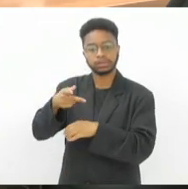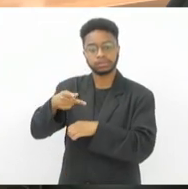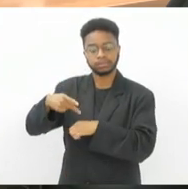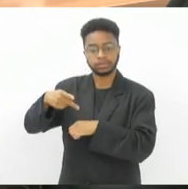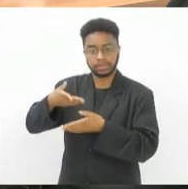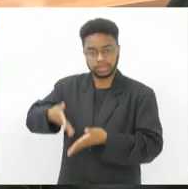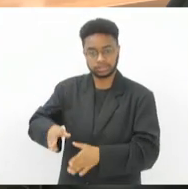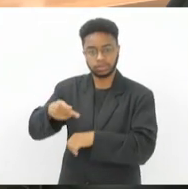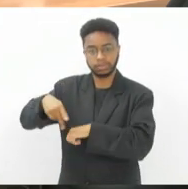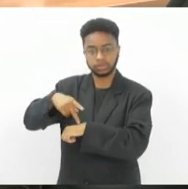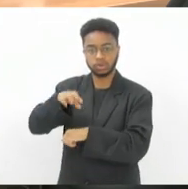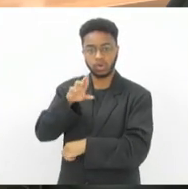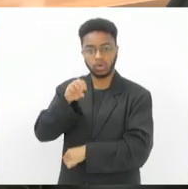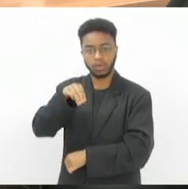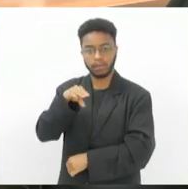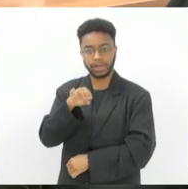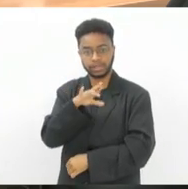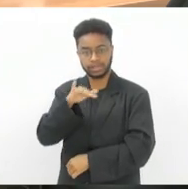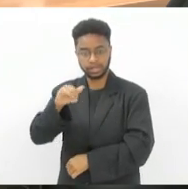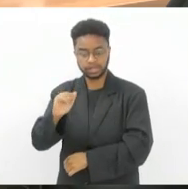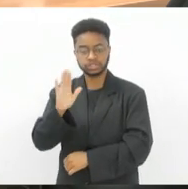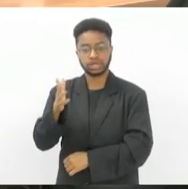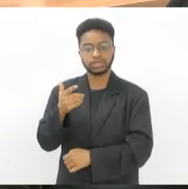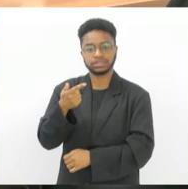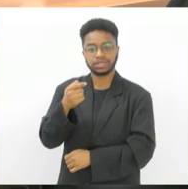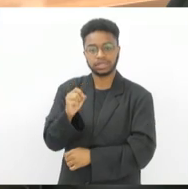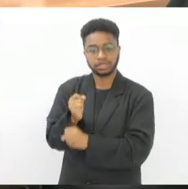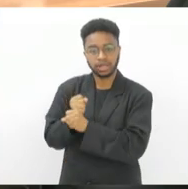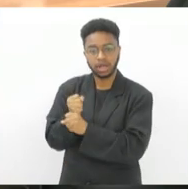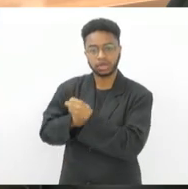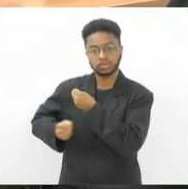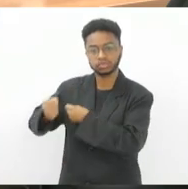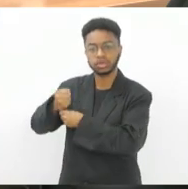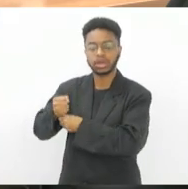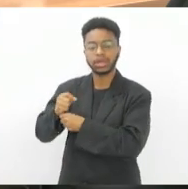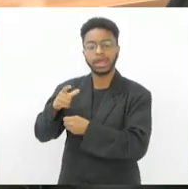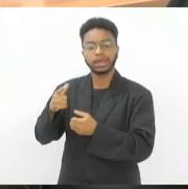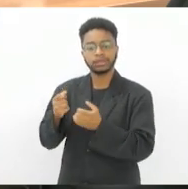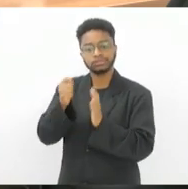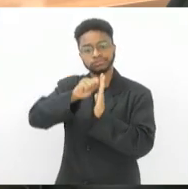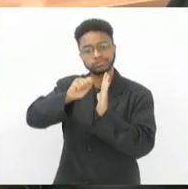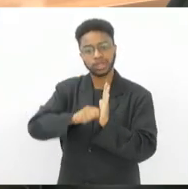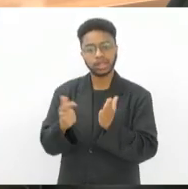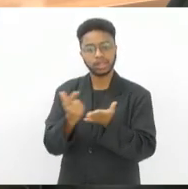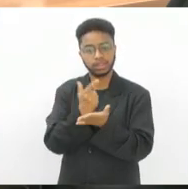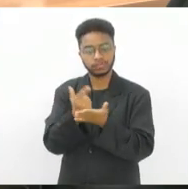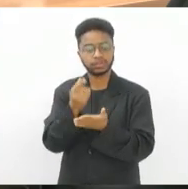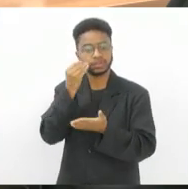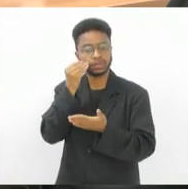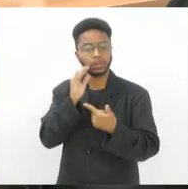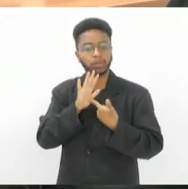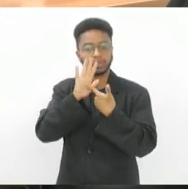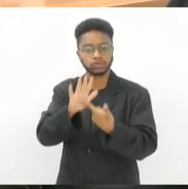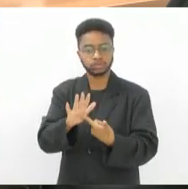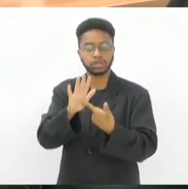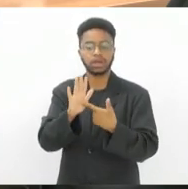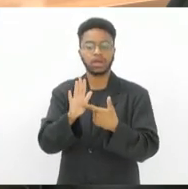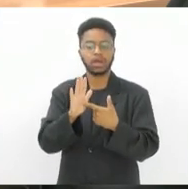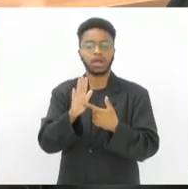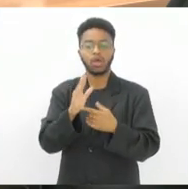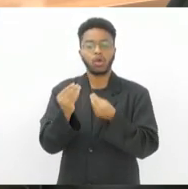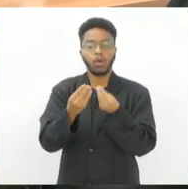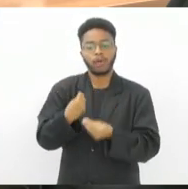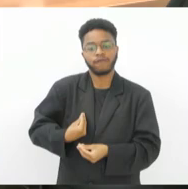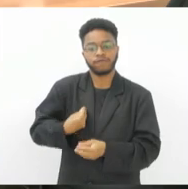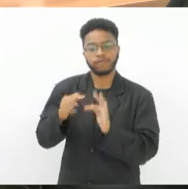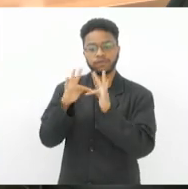e está lançando um livro para eternizar a história da família que fugiu do Holocausto e do estanilismo. Eu vou chamar o repórter Paulo